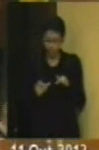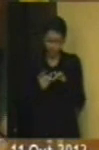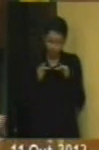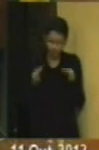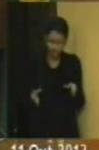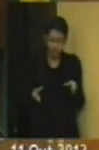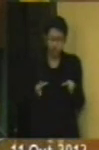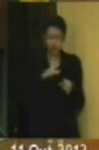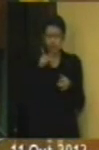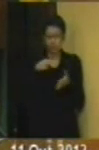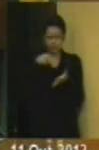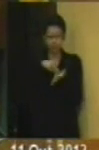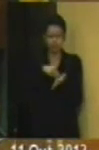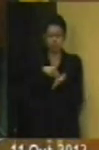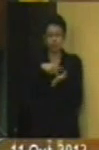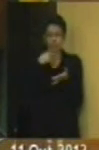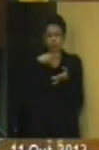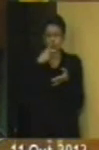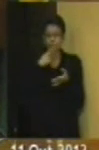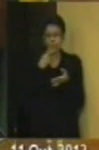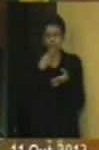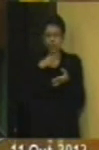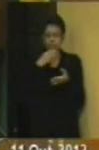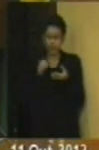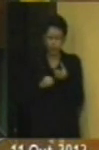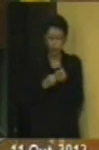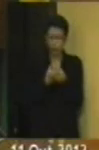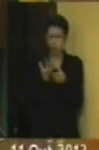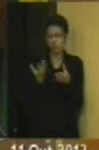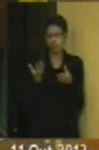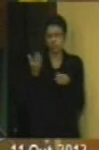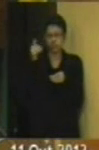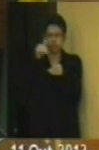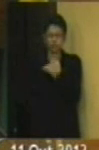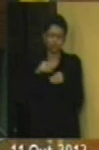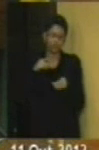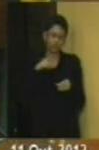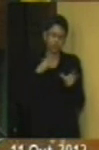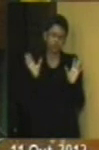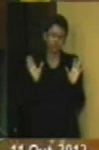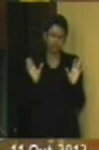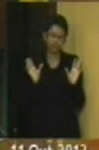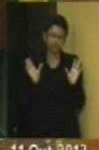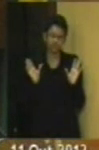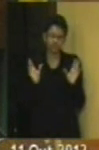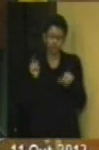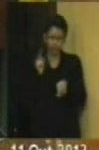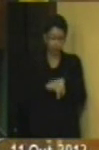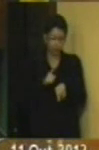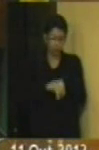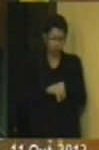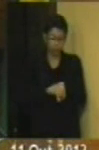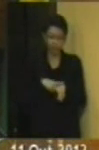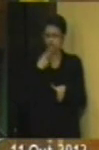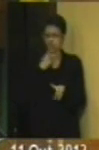tribuna fazer um discurso onde vai para o tamanho demonstrar o tamanho do recheio de vossa excelência não é ainda o momento de demonstrar